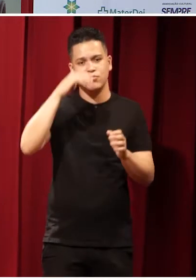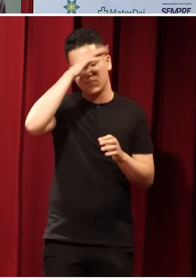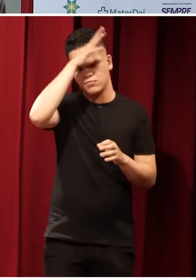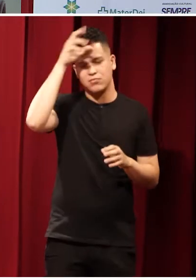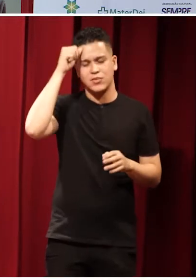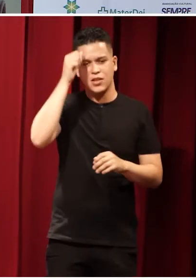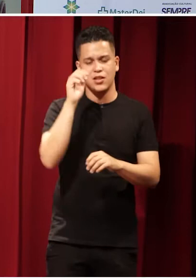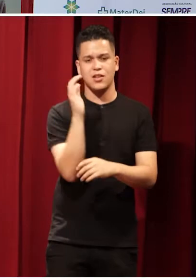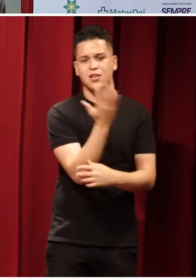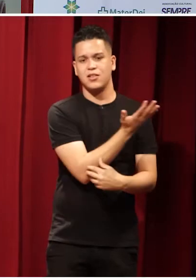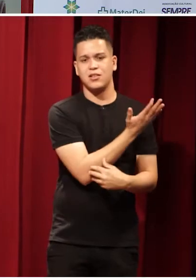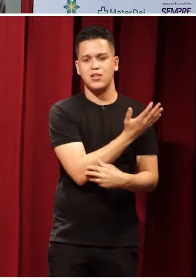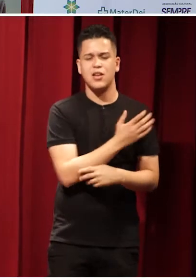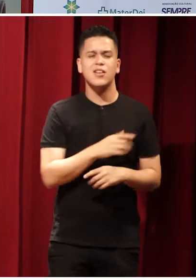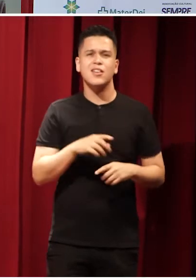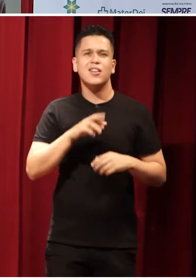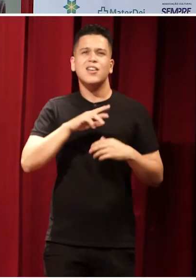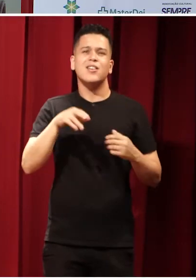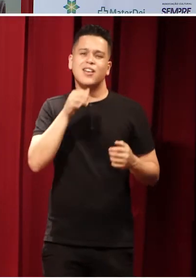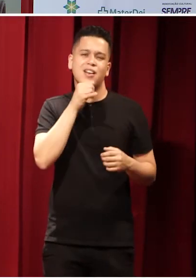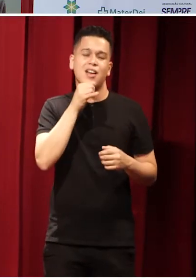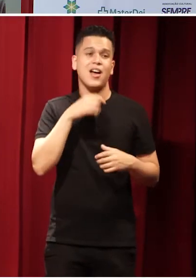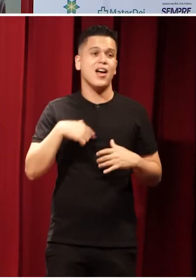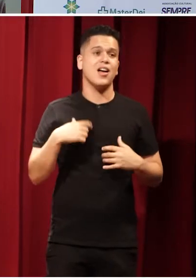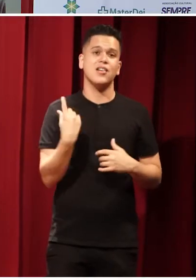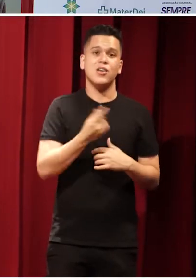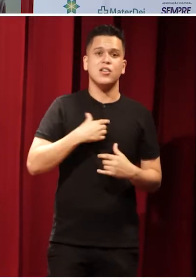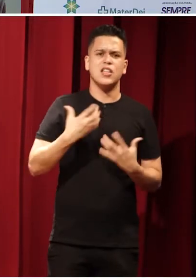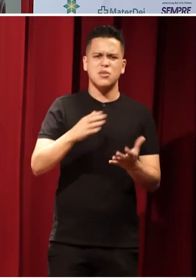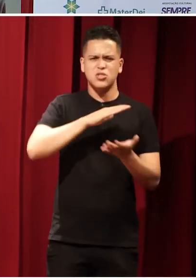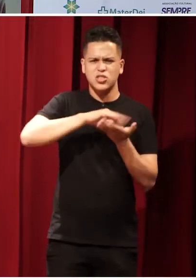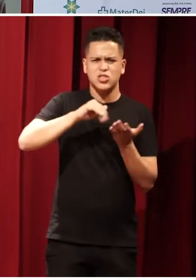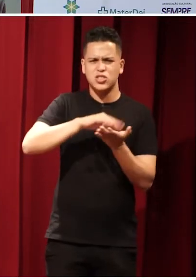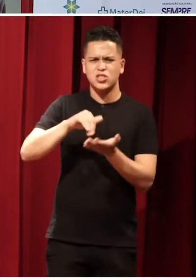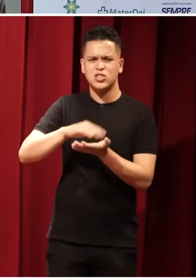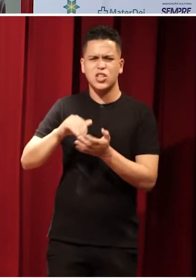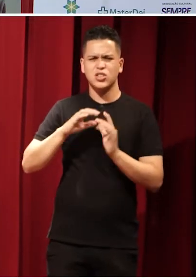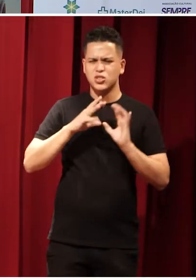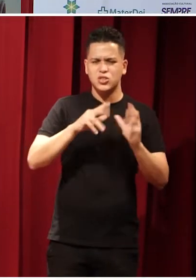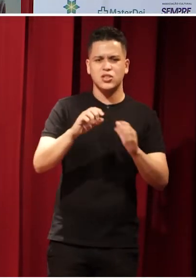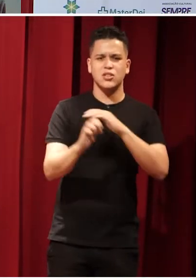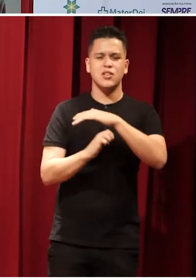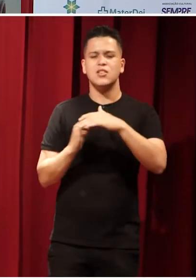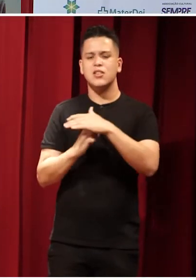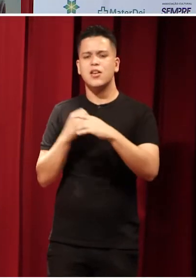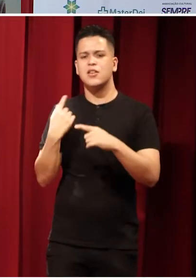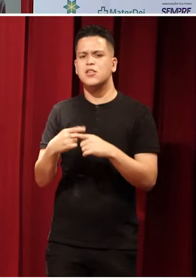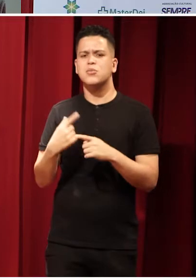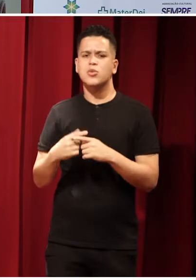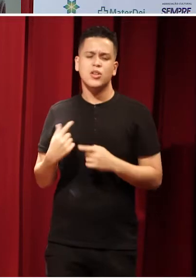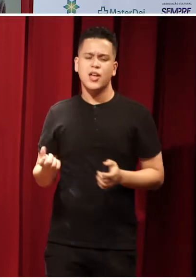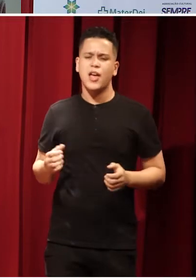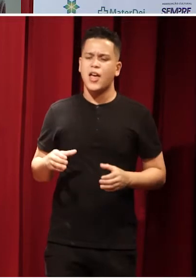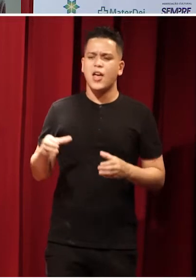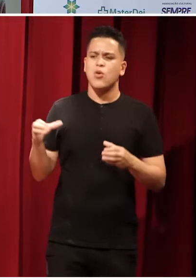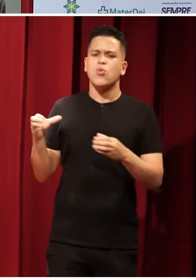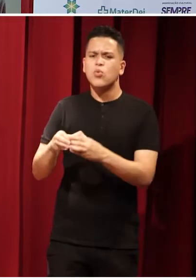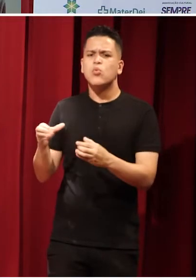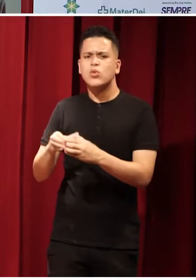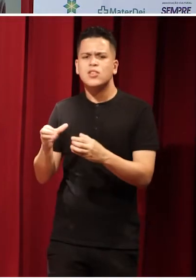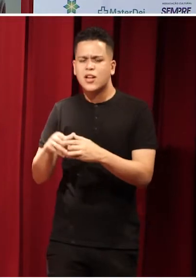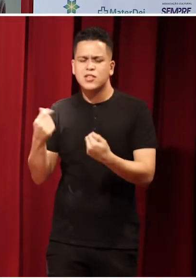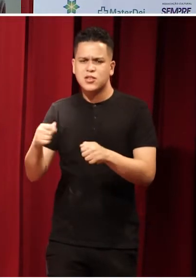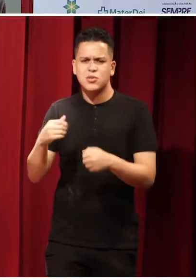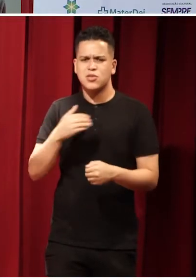dizer, não, queremos as empresas fora daqui porque elas são predatórias, elas são exploradoras, são capitalistas, e quem tem que resolver são